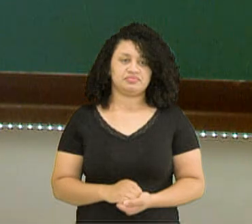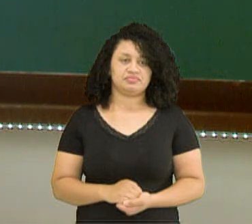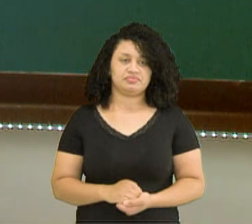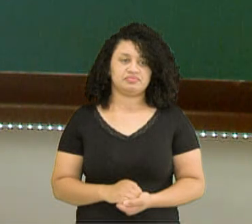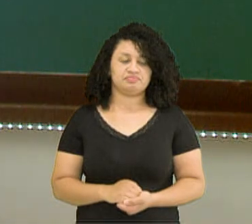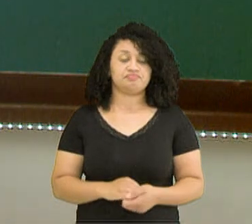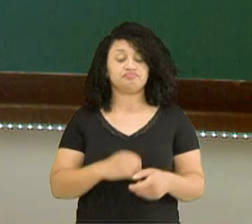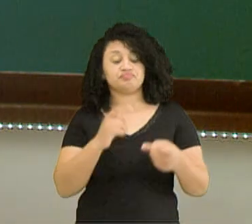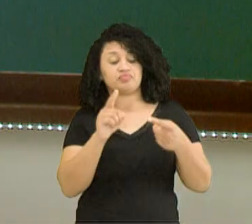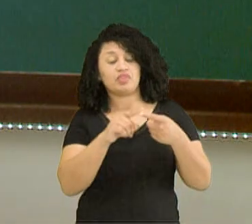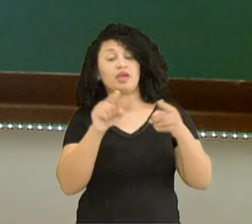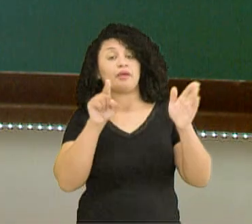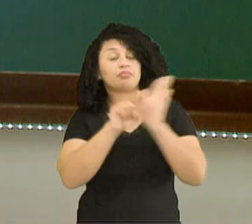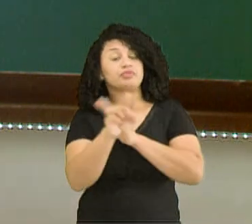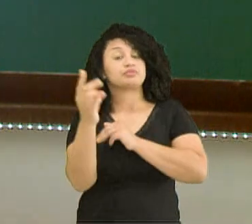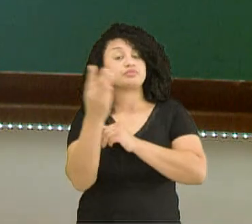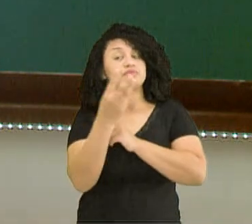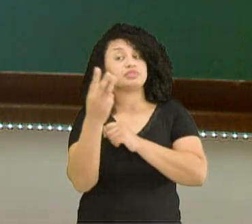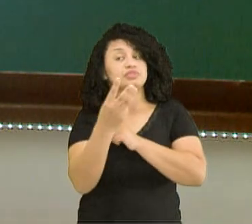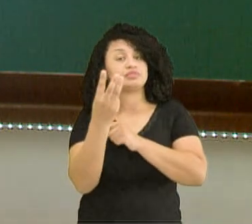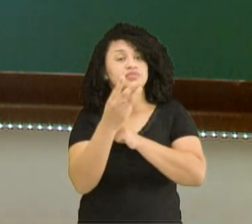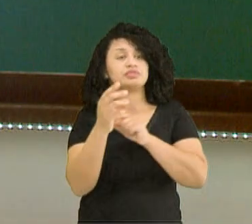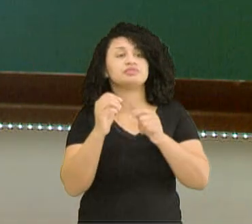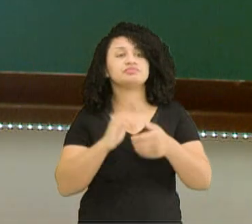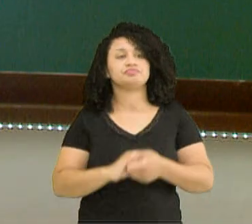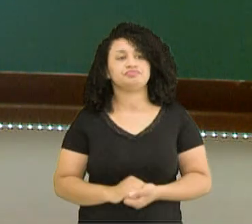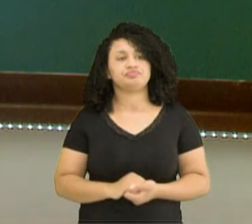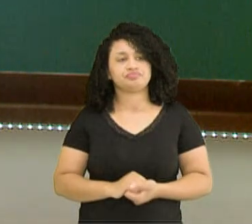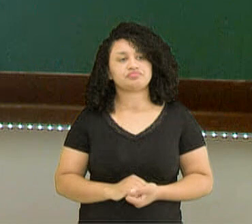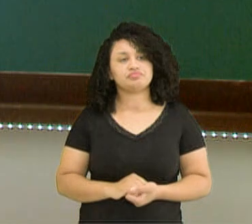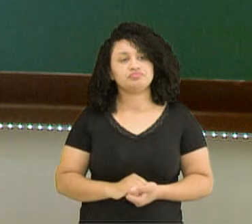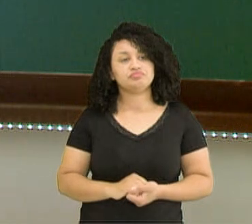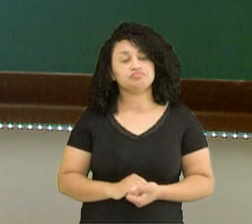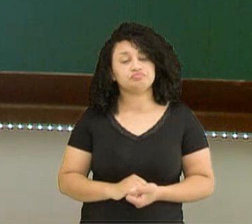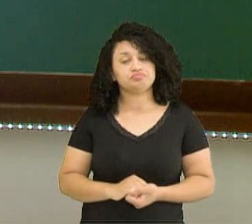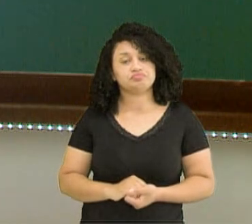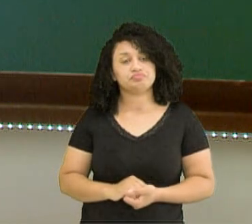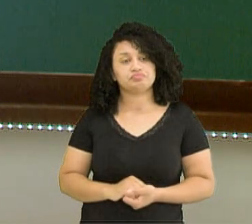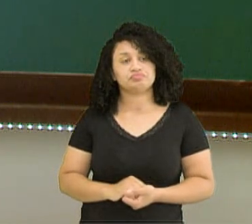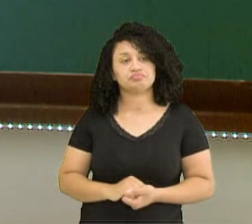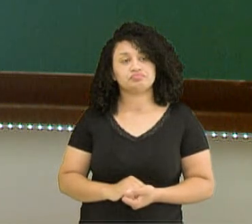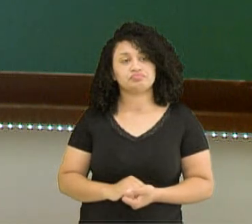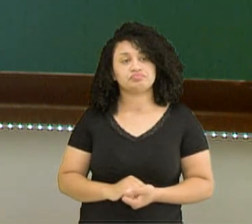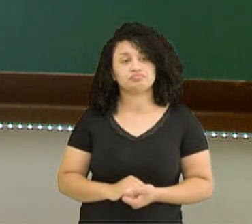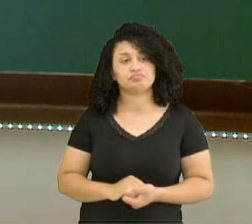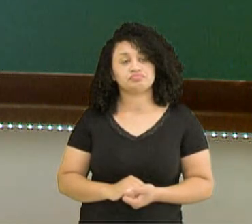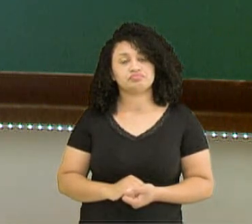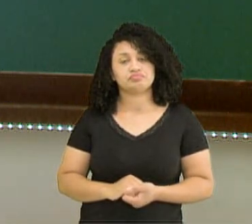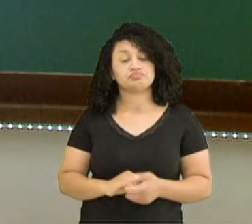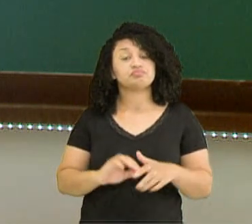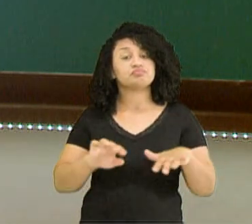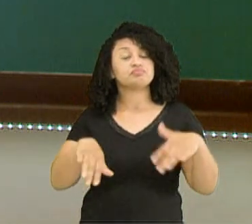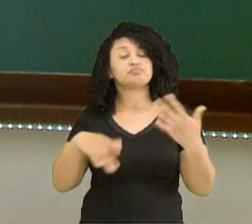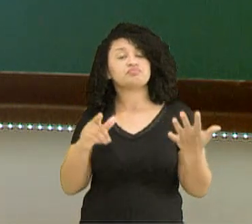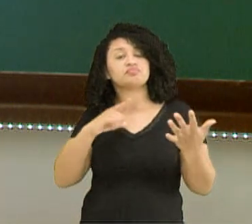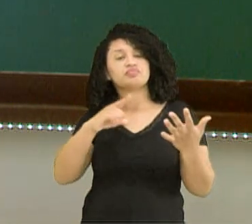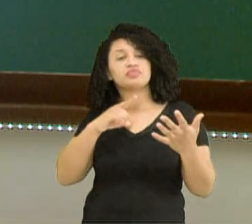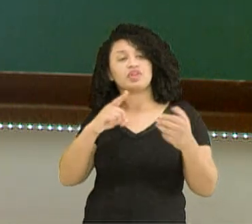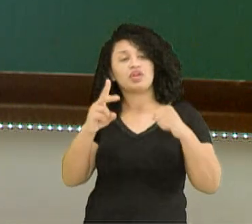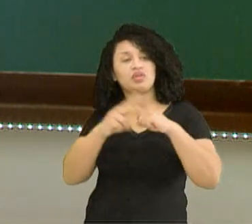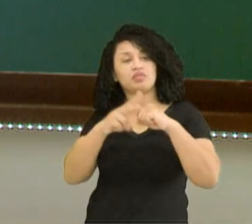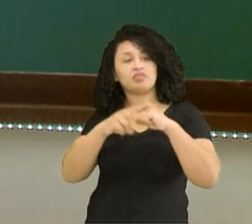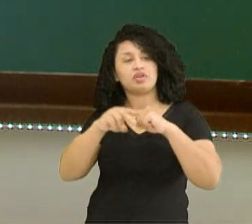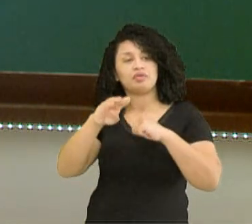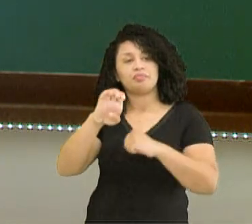Did she become in 2013? In 2014, Watson became. Cuidado com o